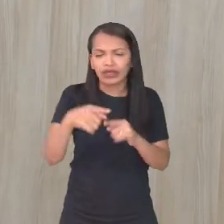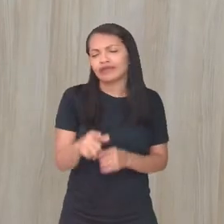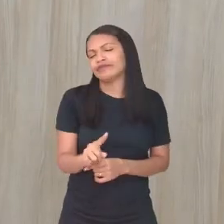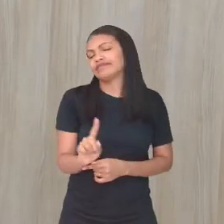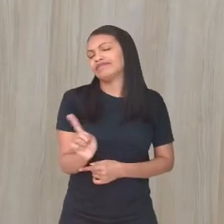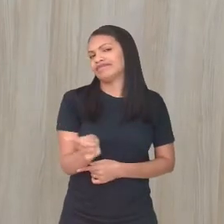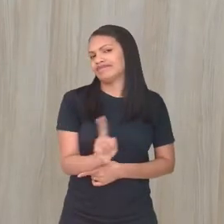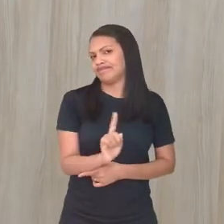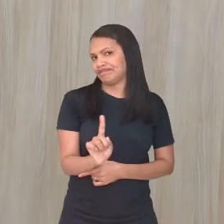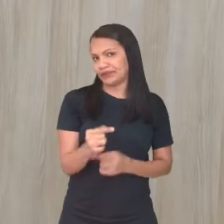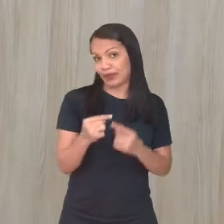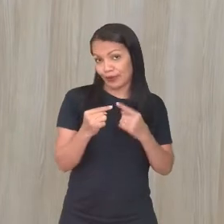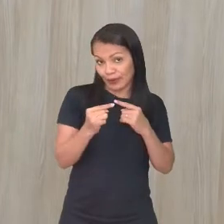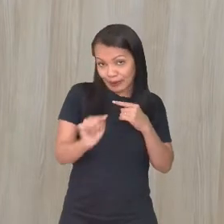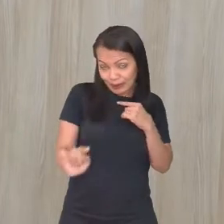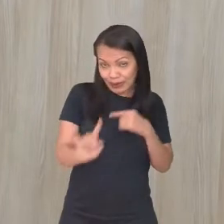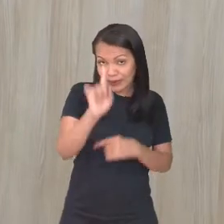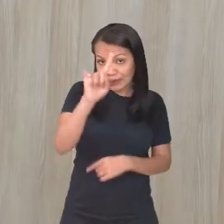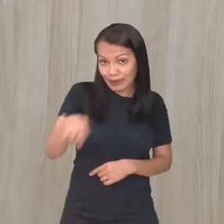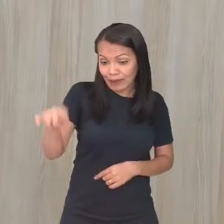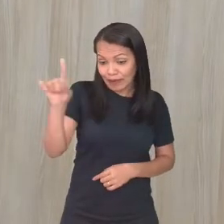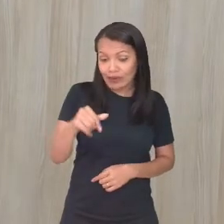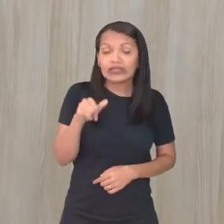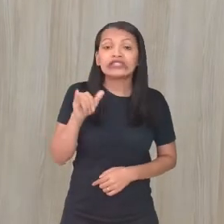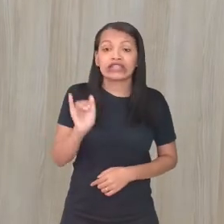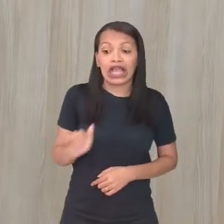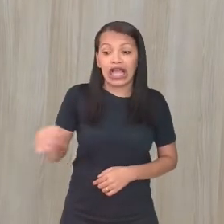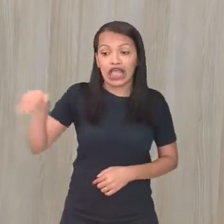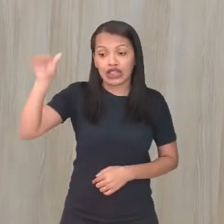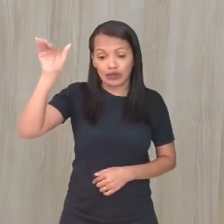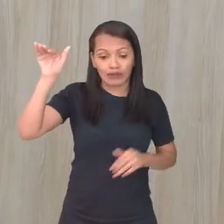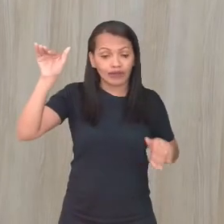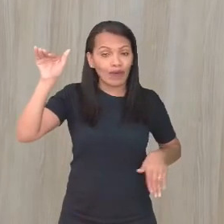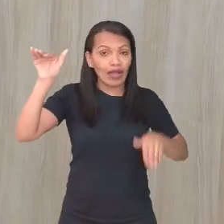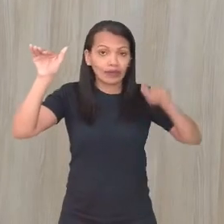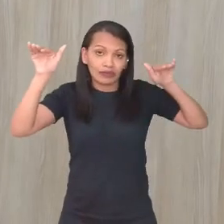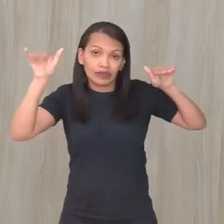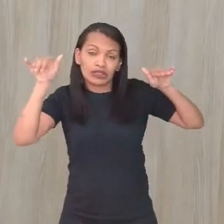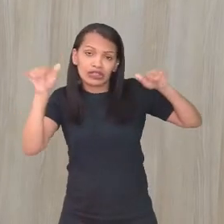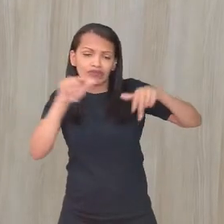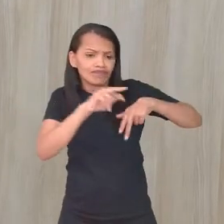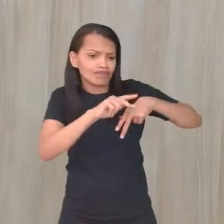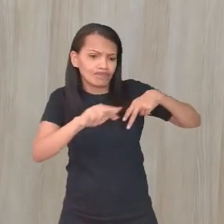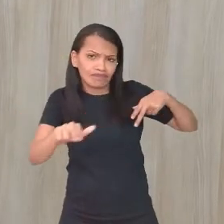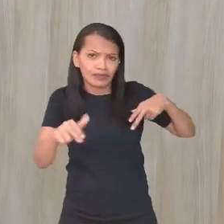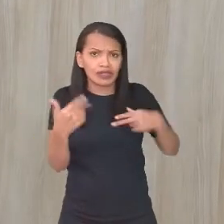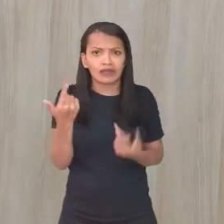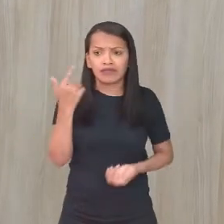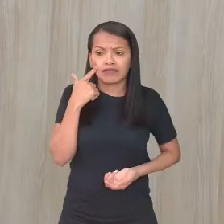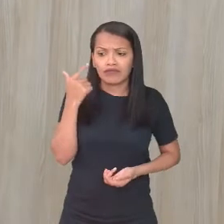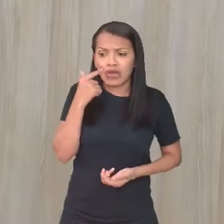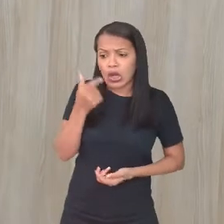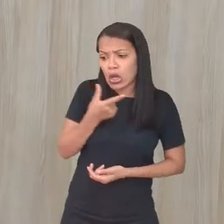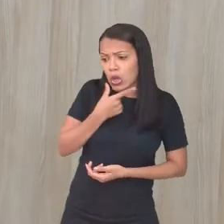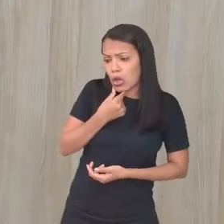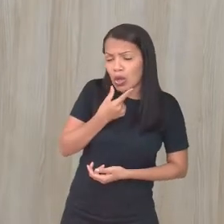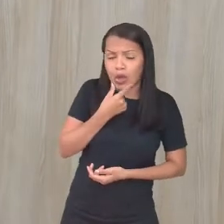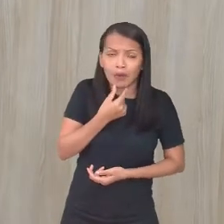se relacionar. Seja em relações heterossexuais ou em relações homossexuais,